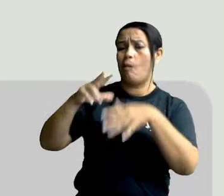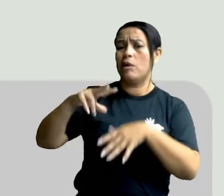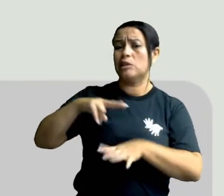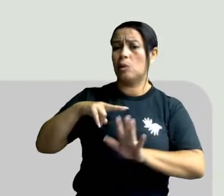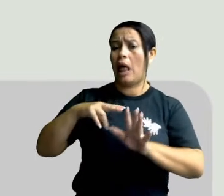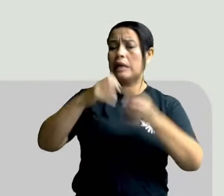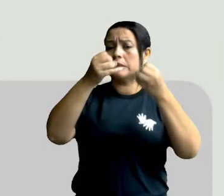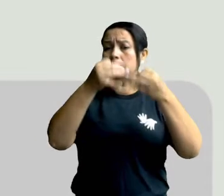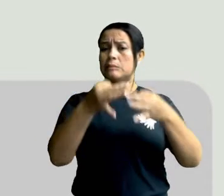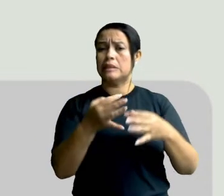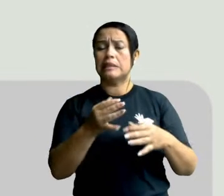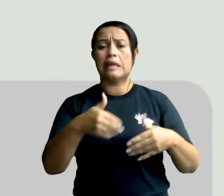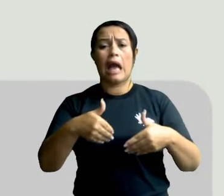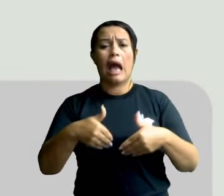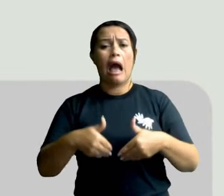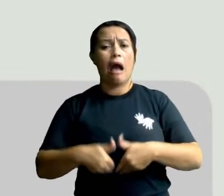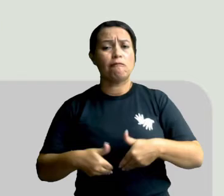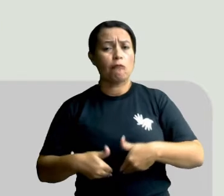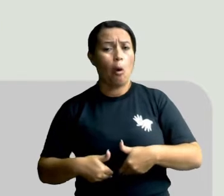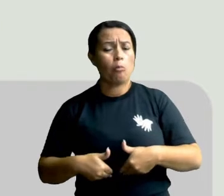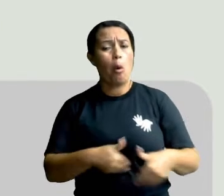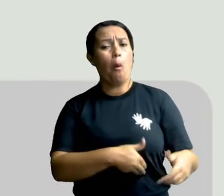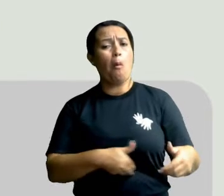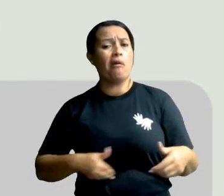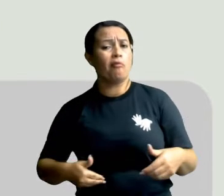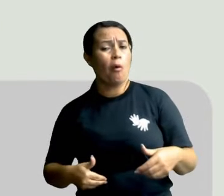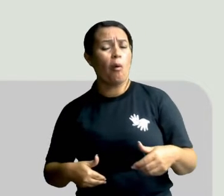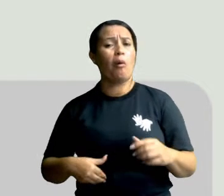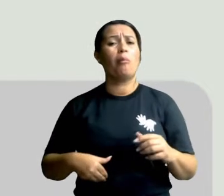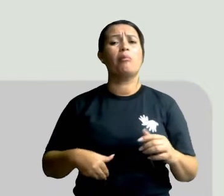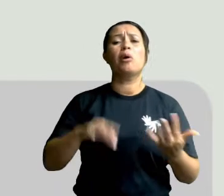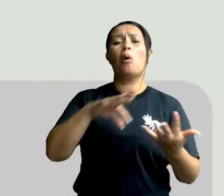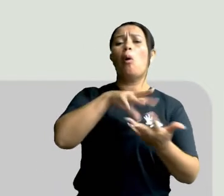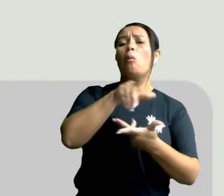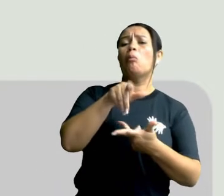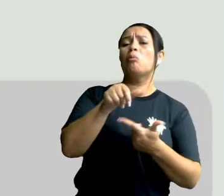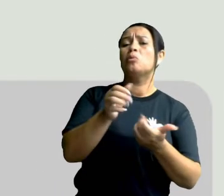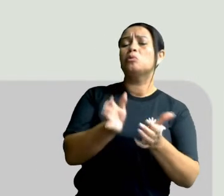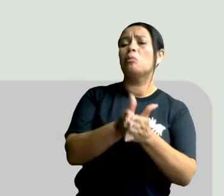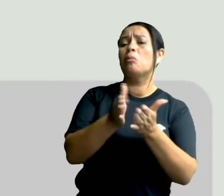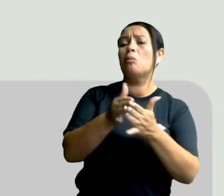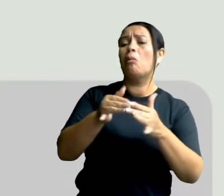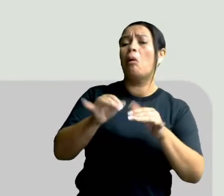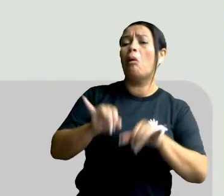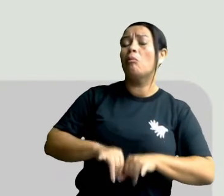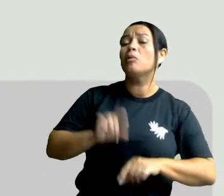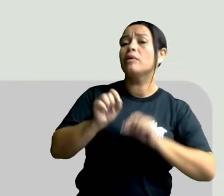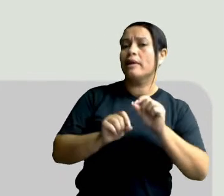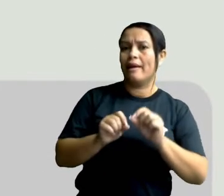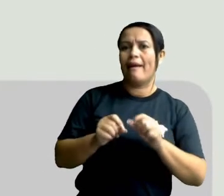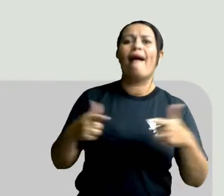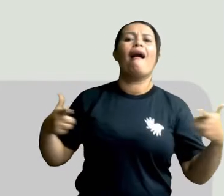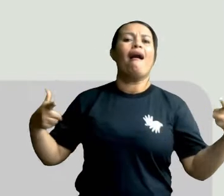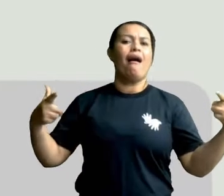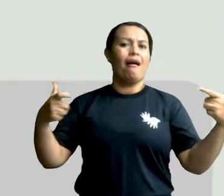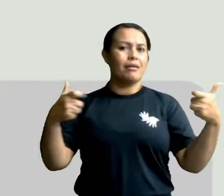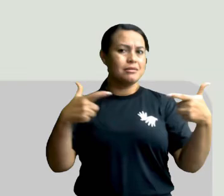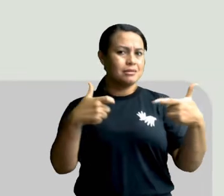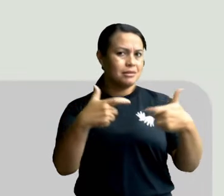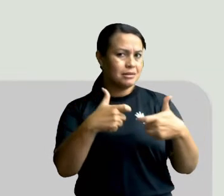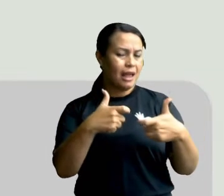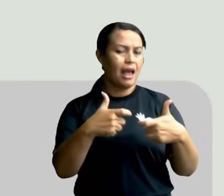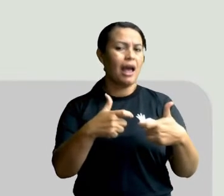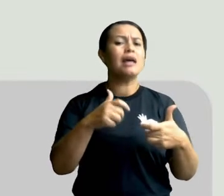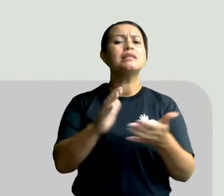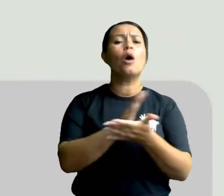explica a fome ou a desnutrição do mundo, mas sim um conjunto deles, em que se destacam as guerras e os conflitos internos em